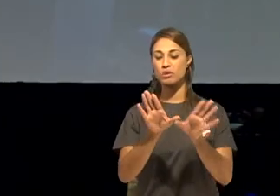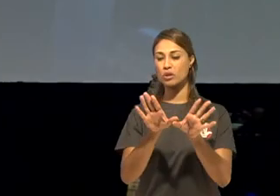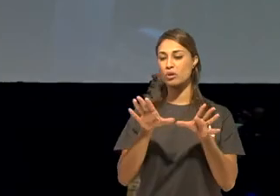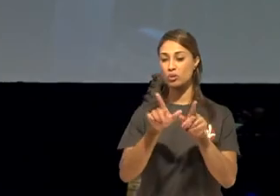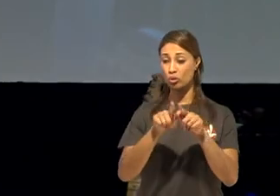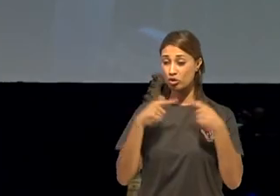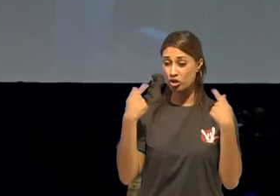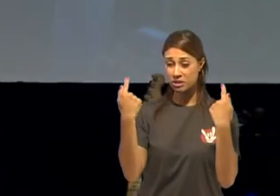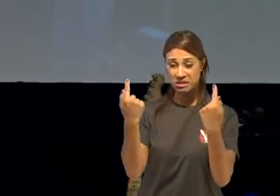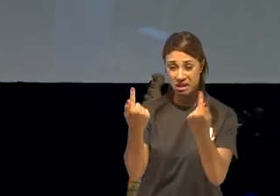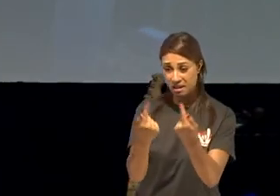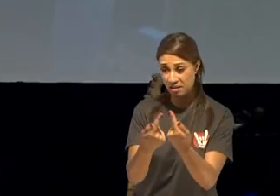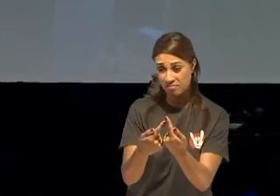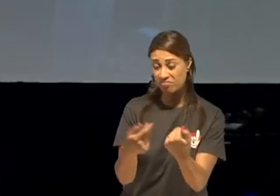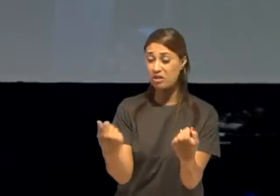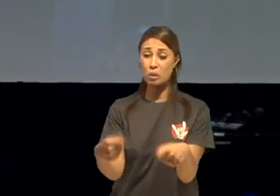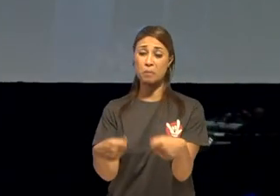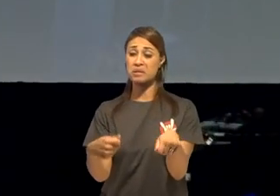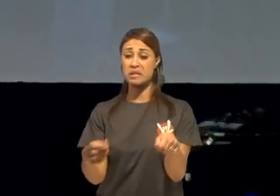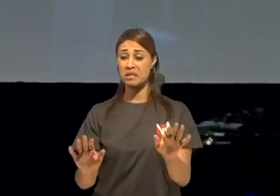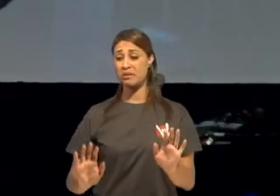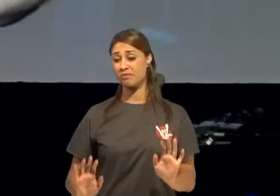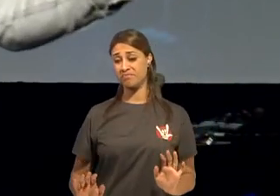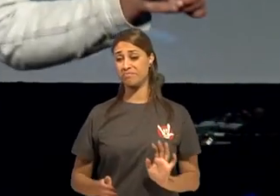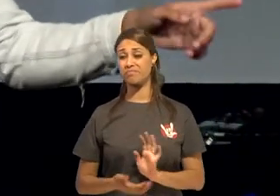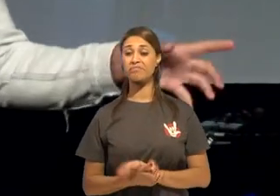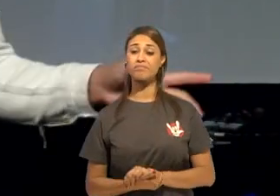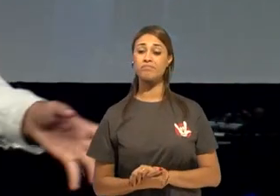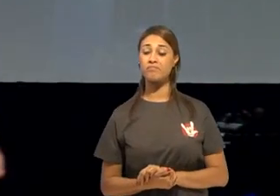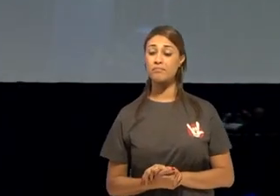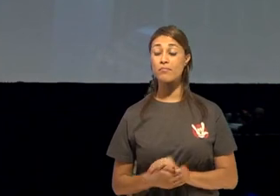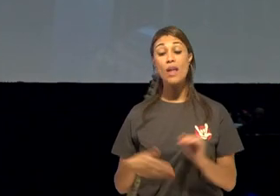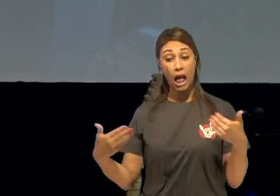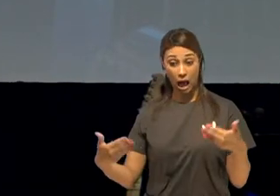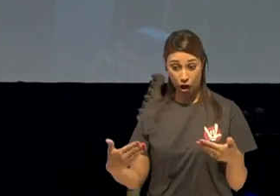agora a gente vê quem faz por amor e quem fazia por obrigação.